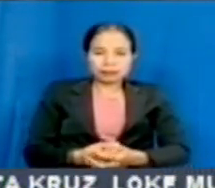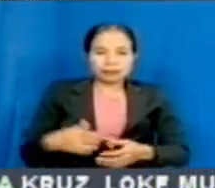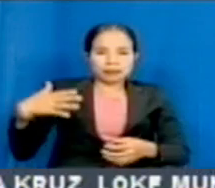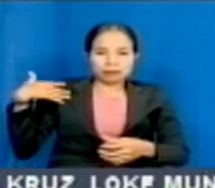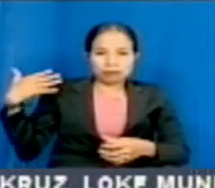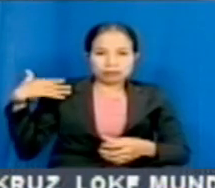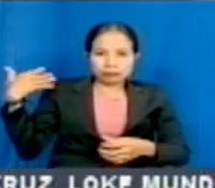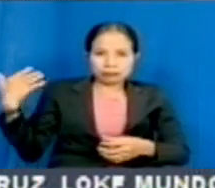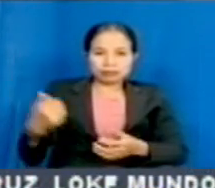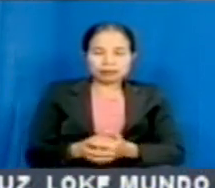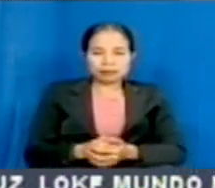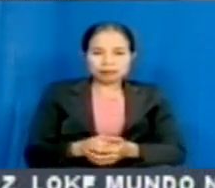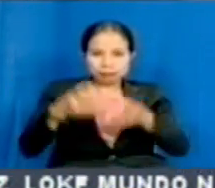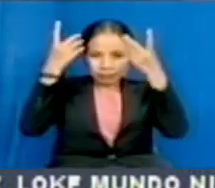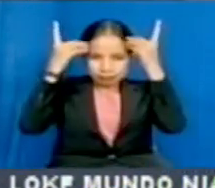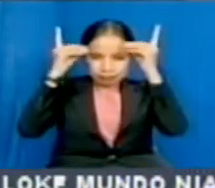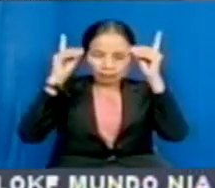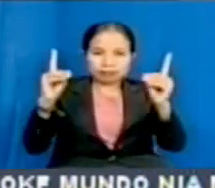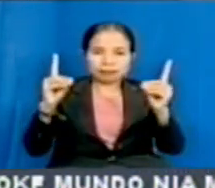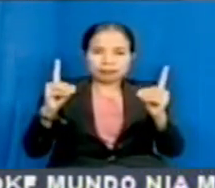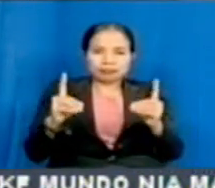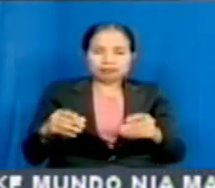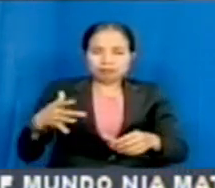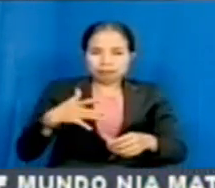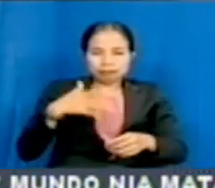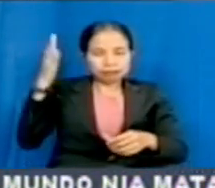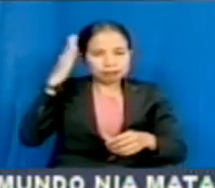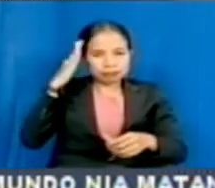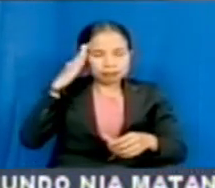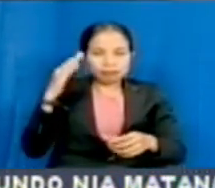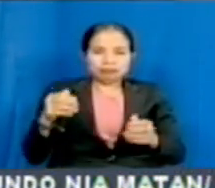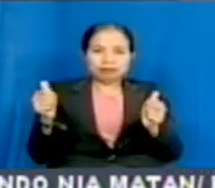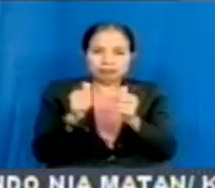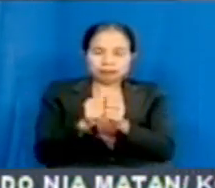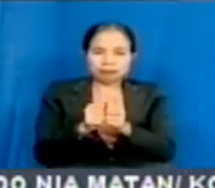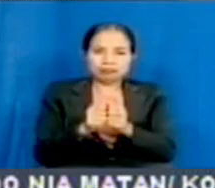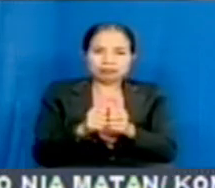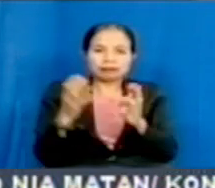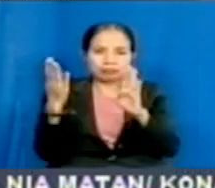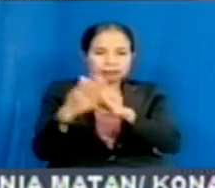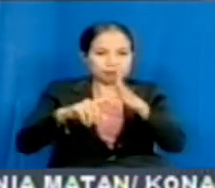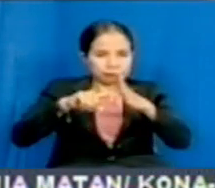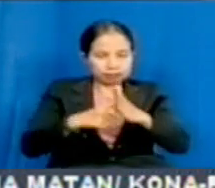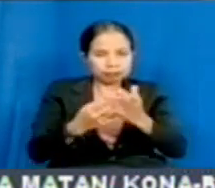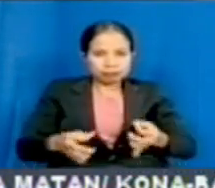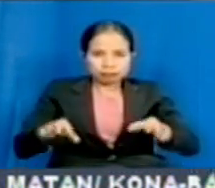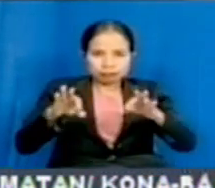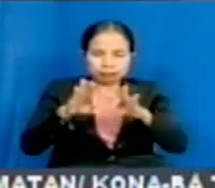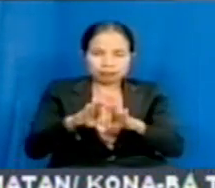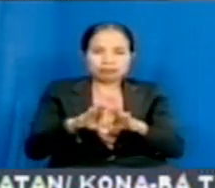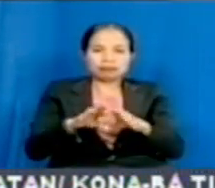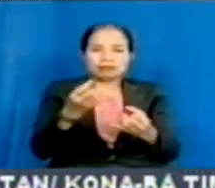Juventude Lorico Aswain determinado, no considera unidade maxai chave importante, onde conquista